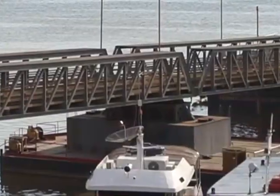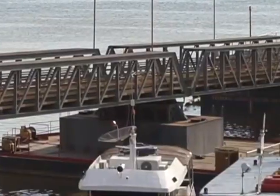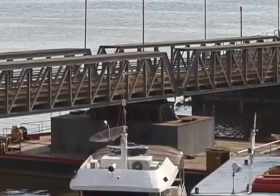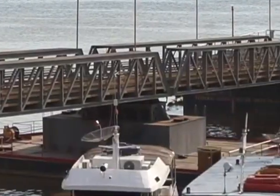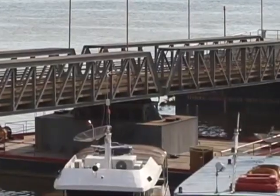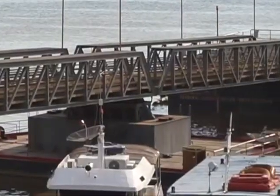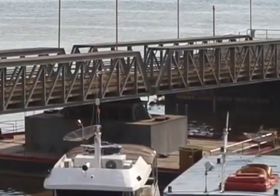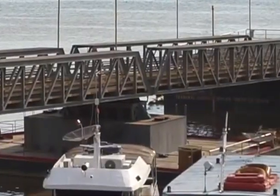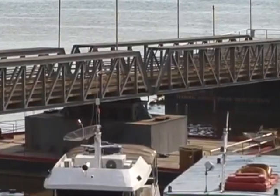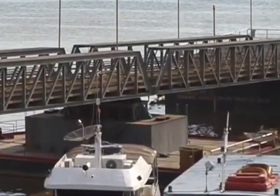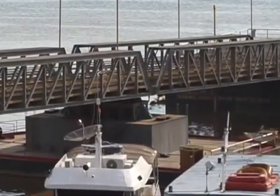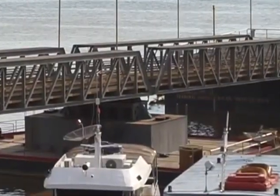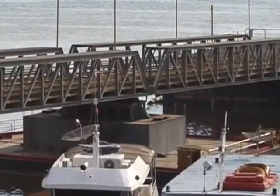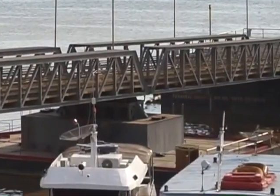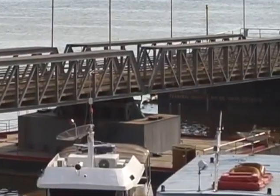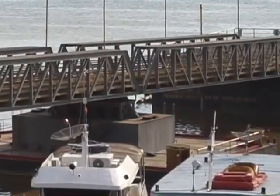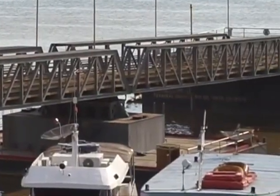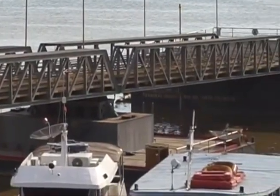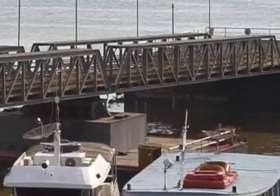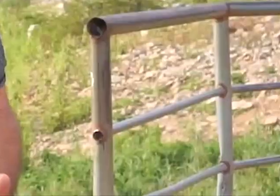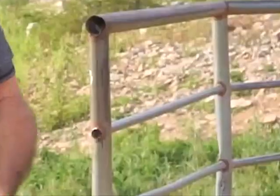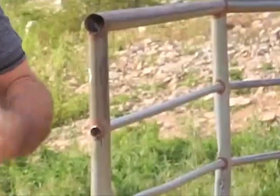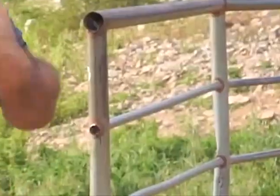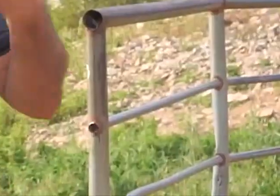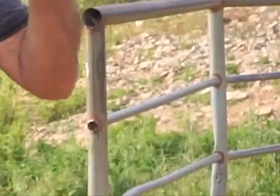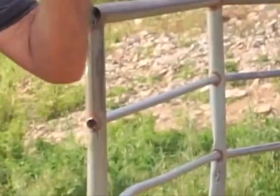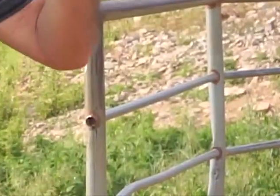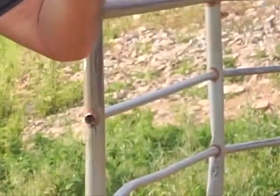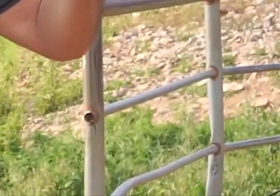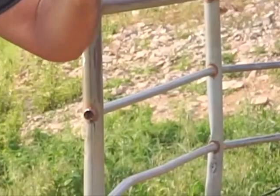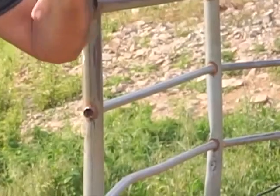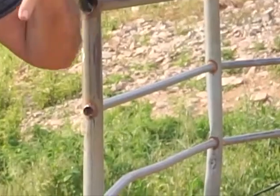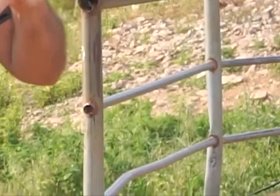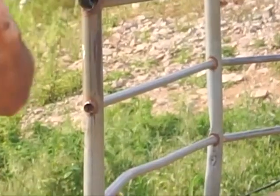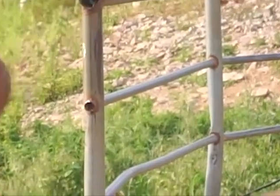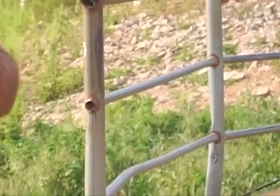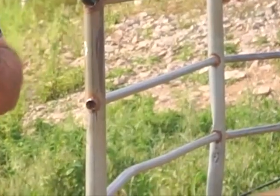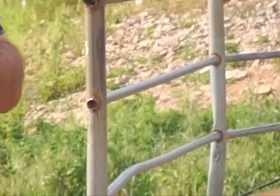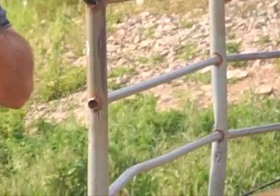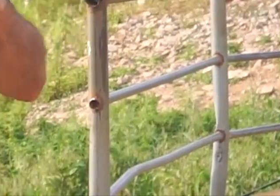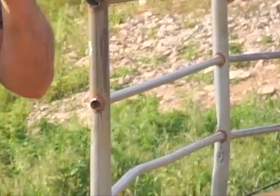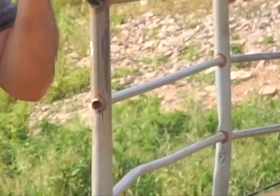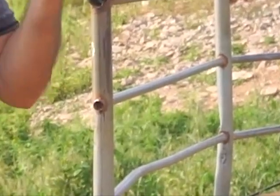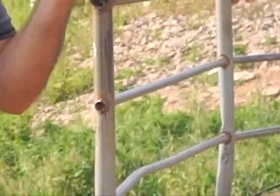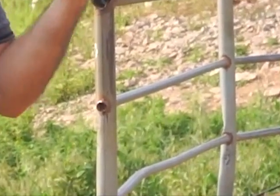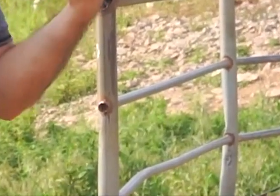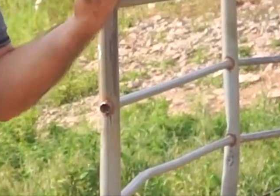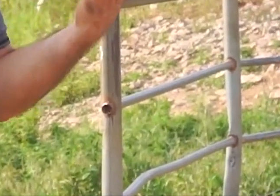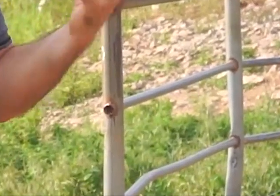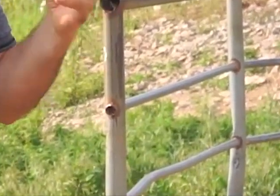Rio Madeira é e continuará sendo muito importante. O nosso estado tem